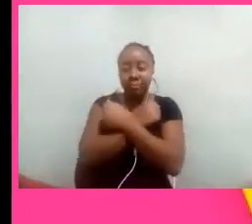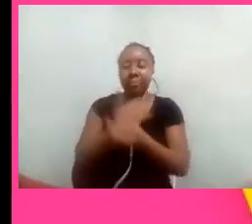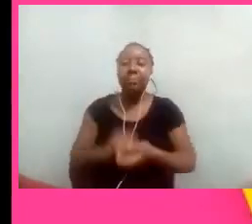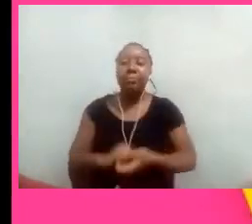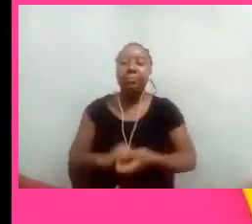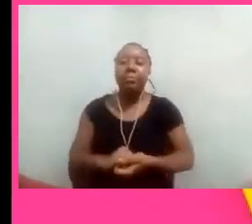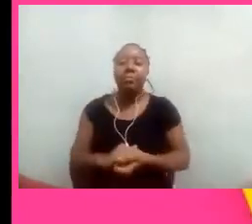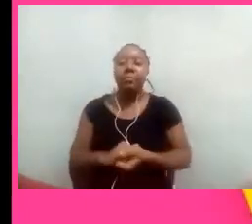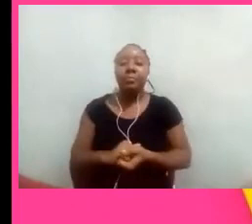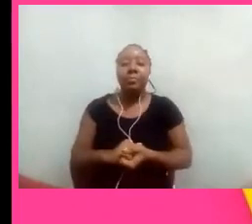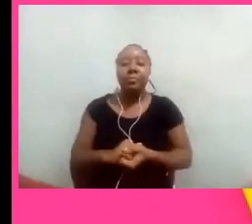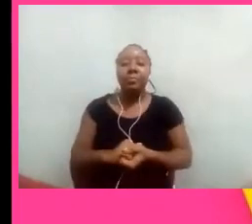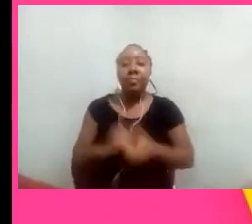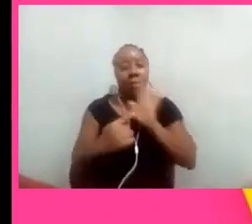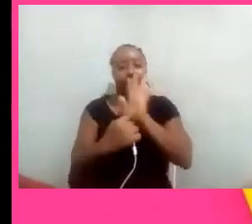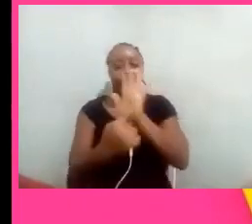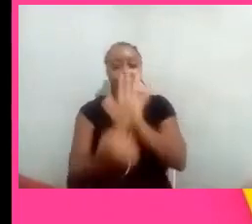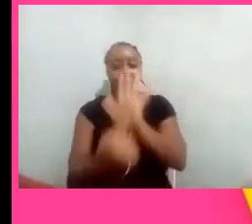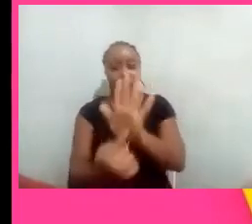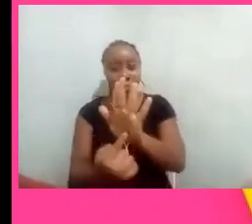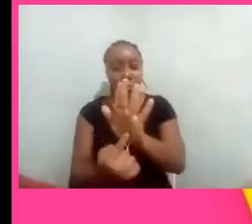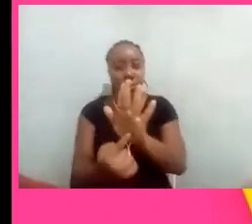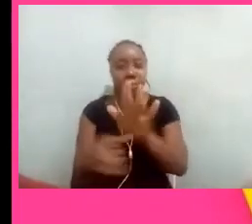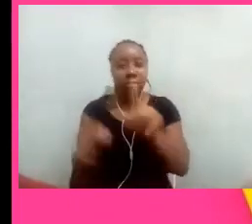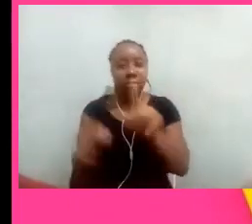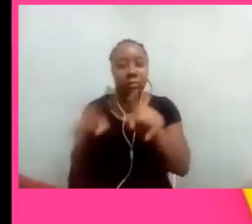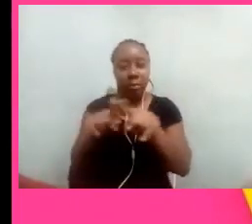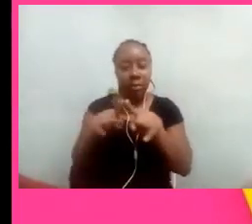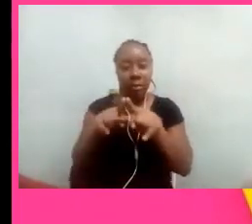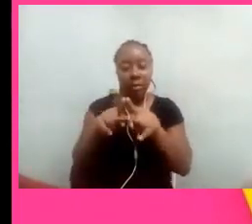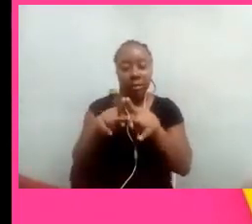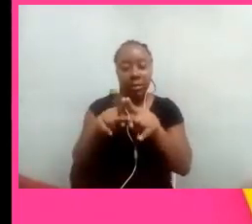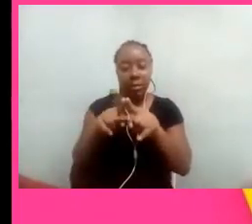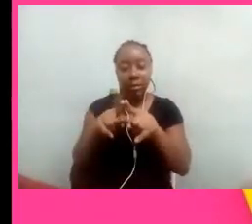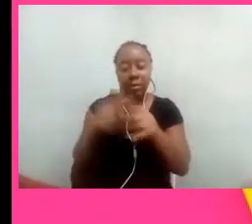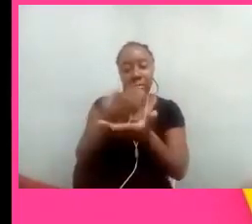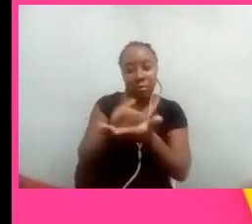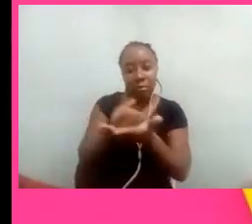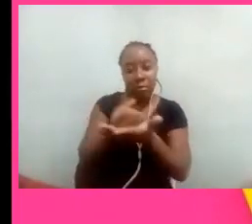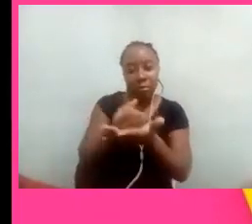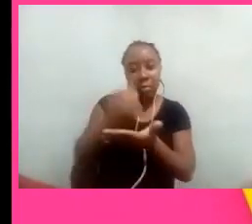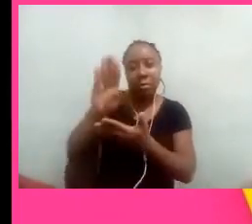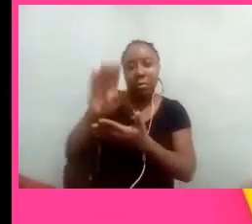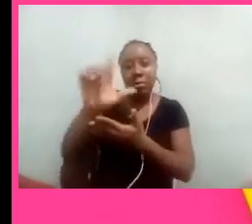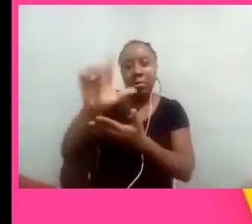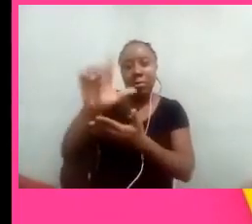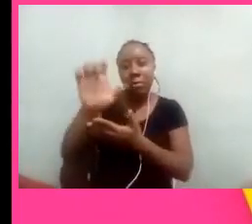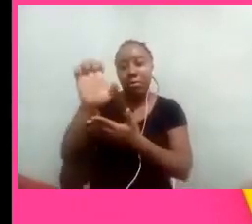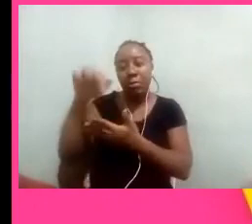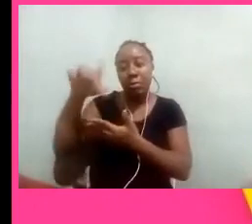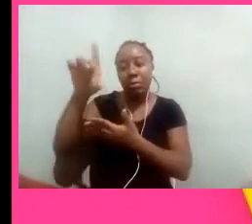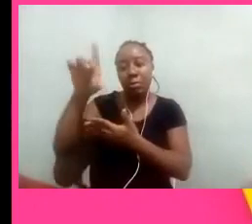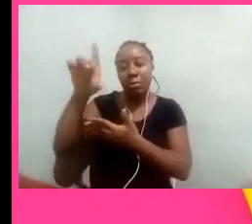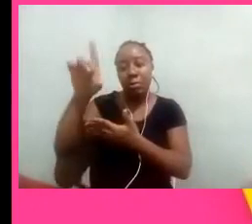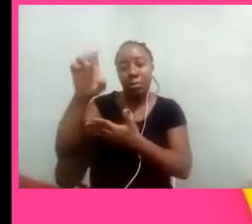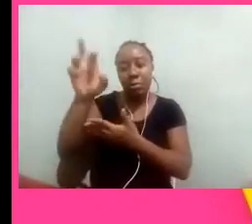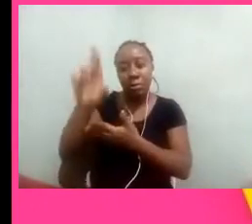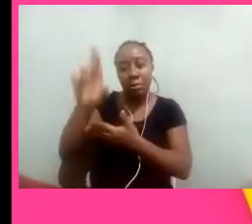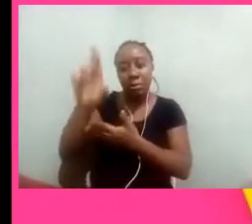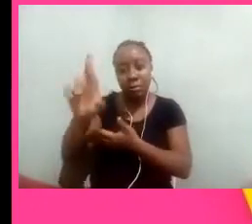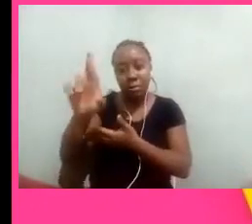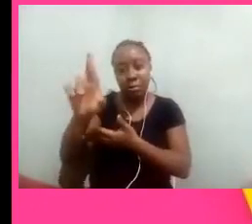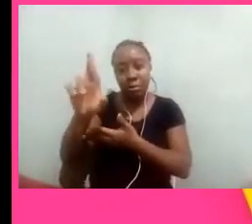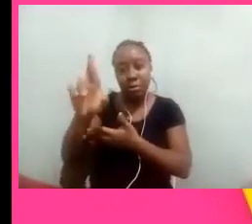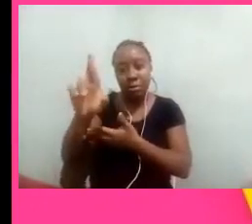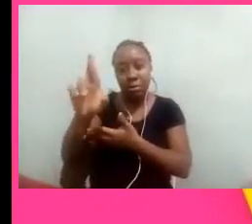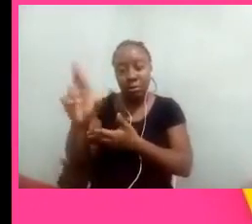Ele mostra também, quando você instala o plugin no Blender chamado Paper, ele mostra exatamente essas linhas